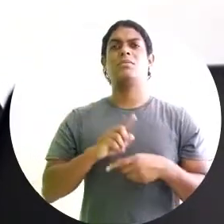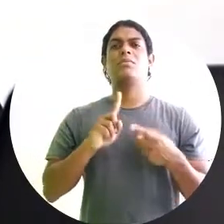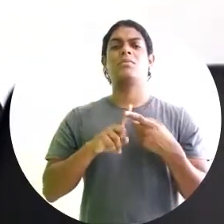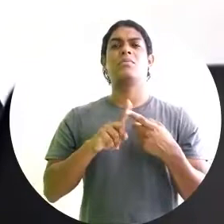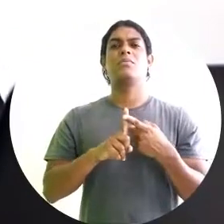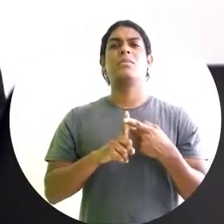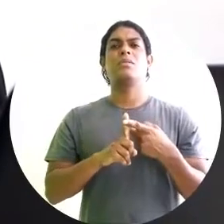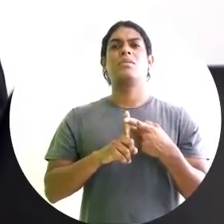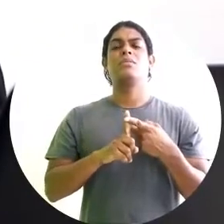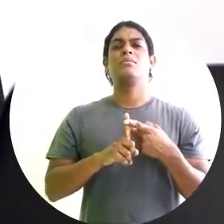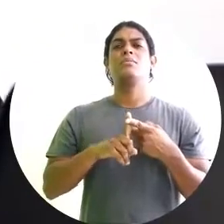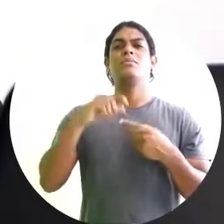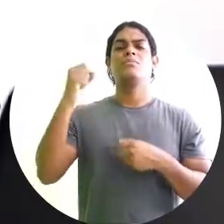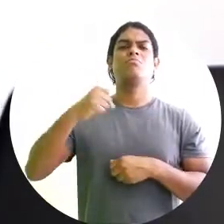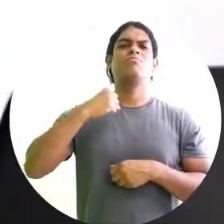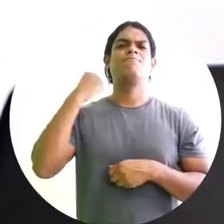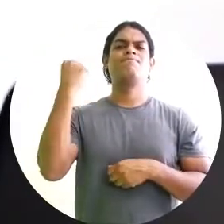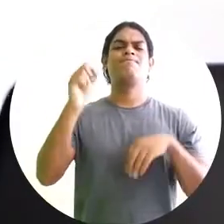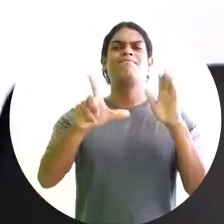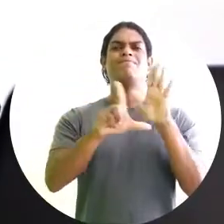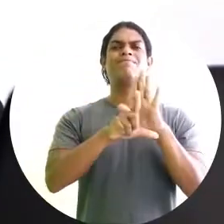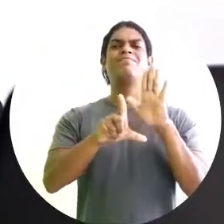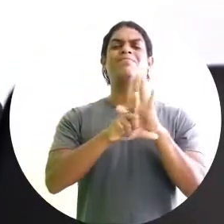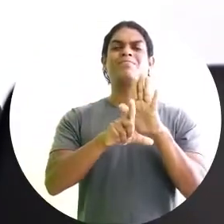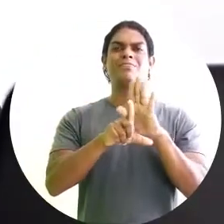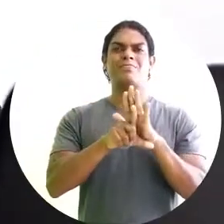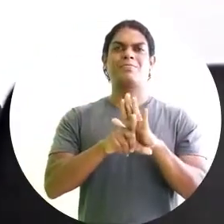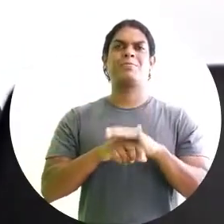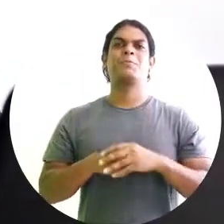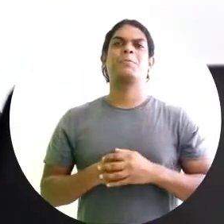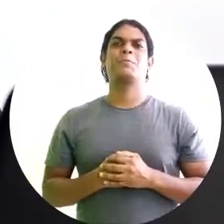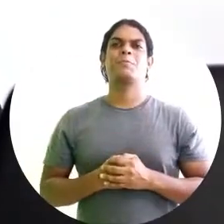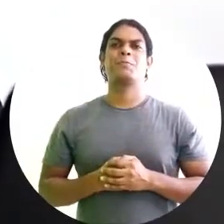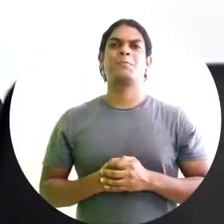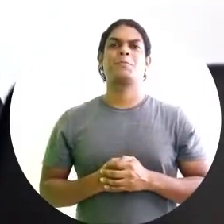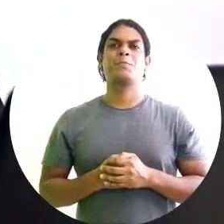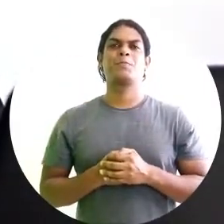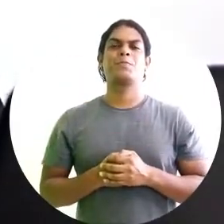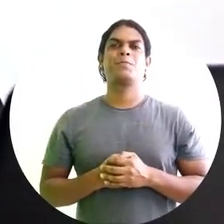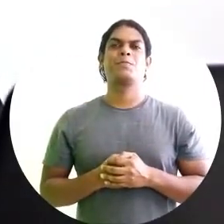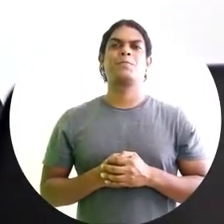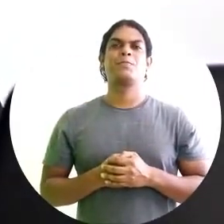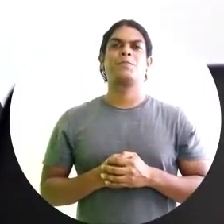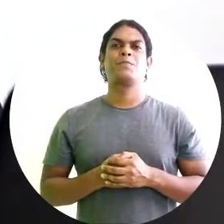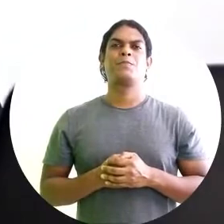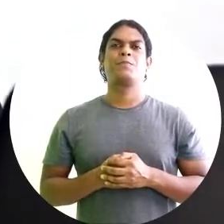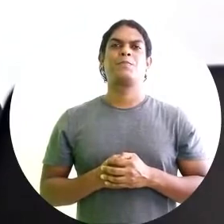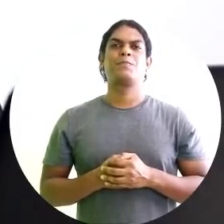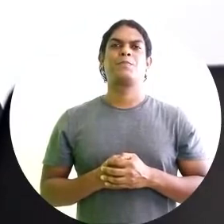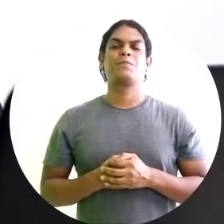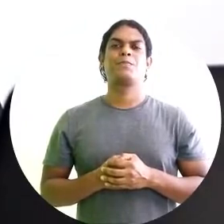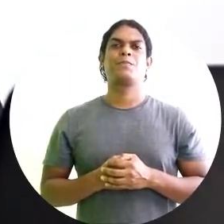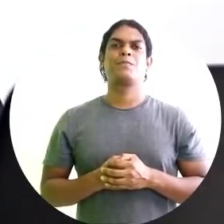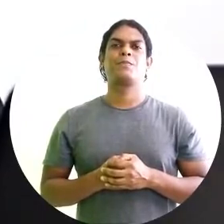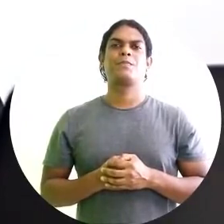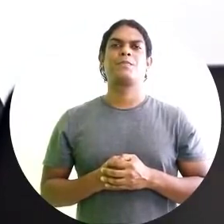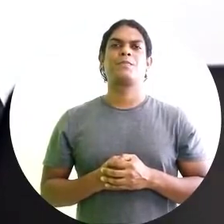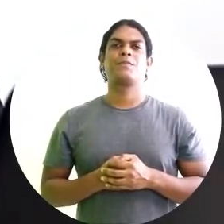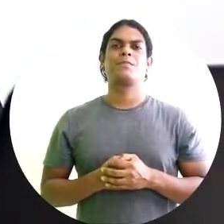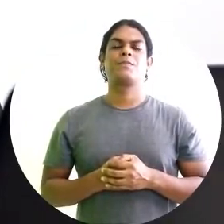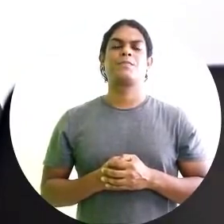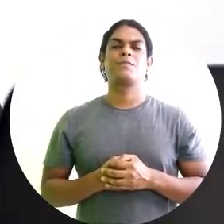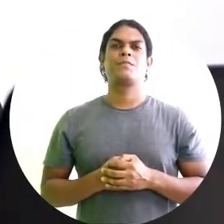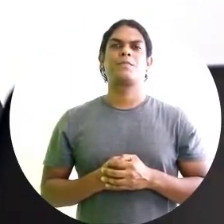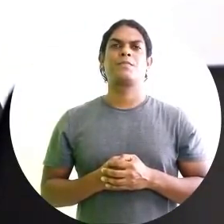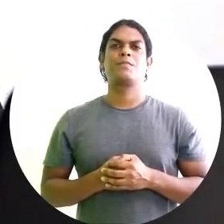possa flexibilizar mais a legislação, em proveito de manter um alto nível de trabalho, um alto nível de emprego